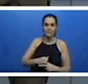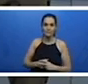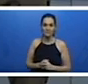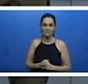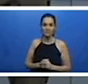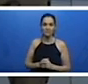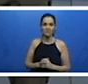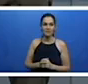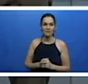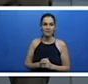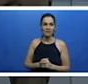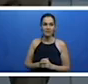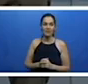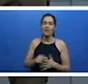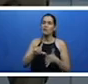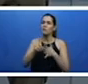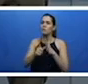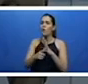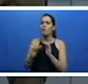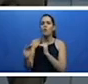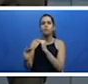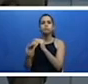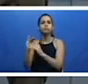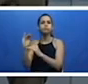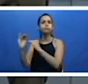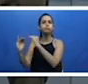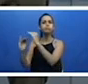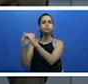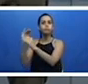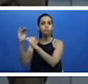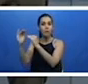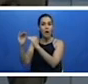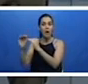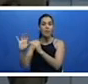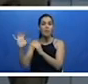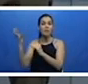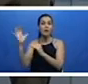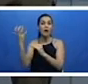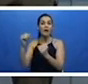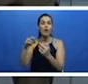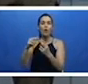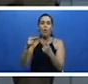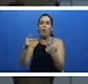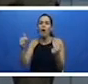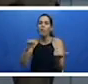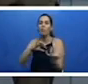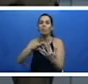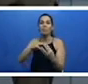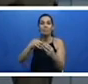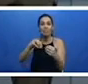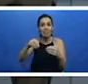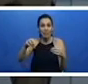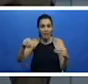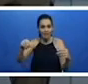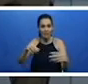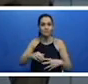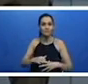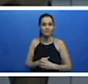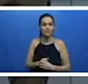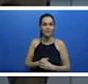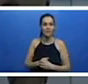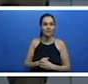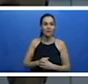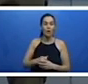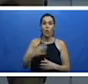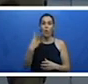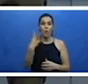e contínuo foi evoluindo a partir, formando formas terrestres. Bom, 400 milhões de anos